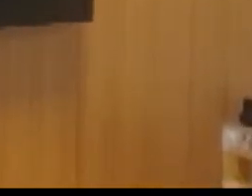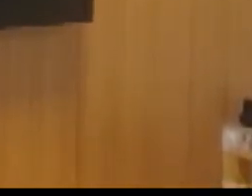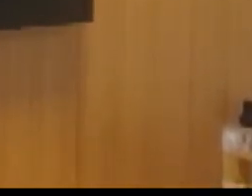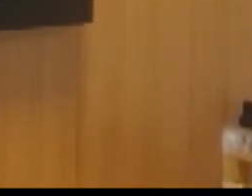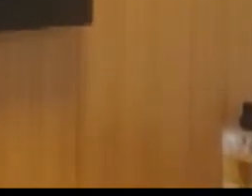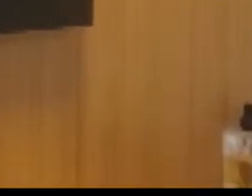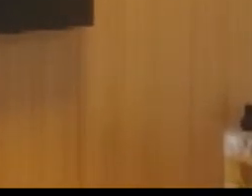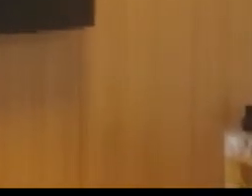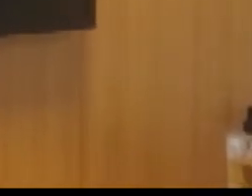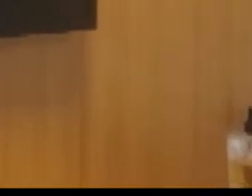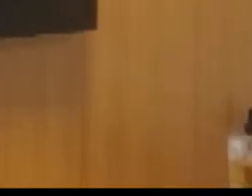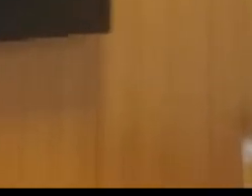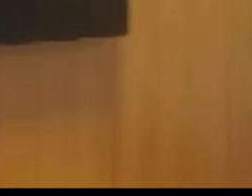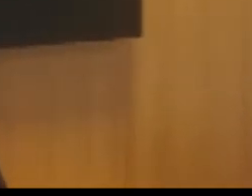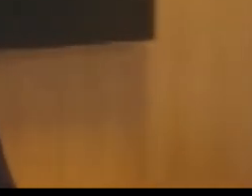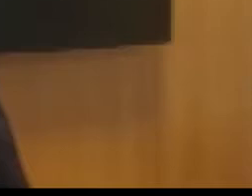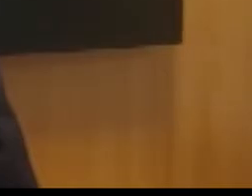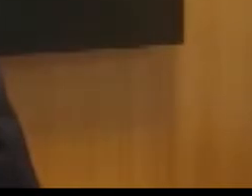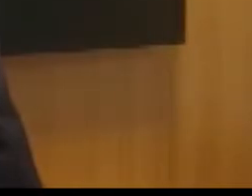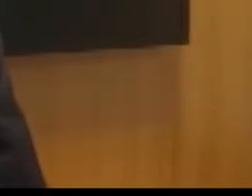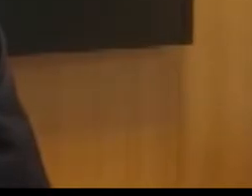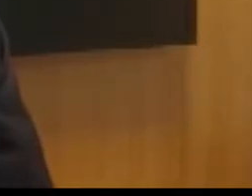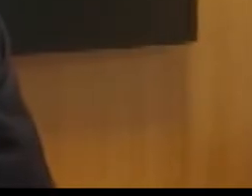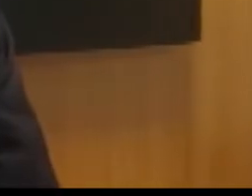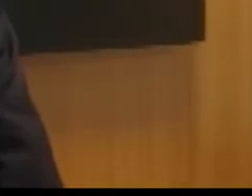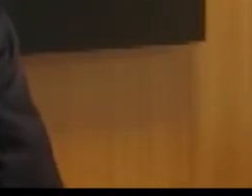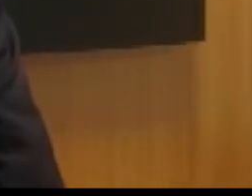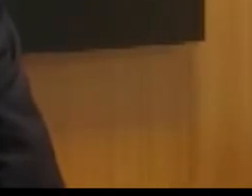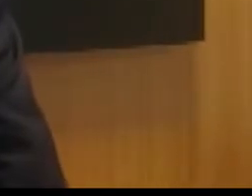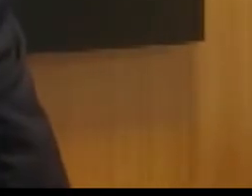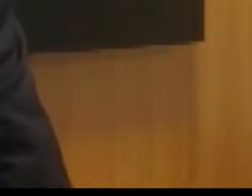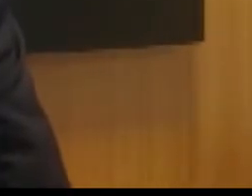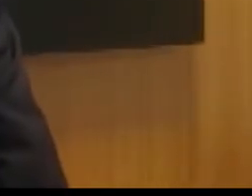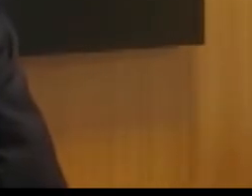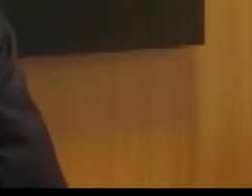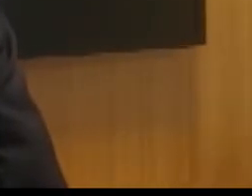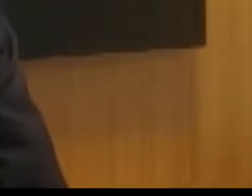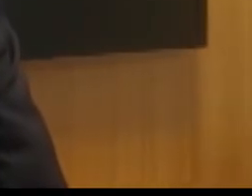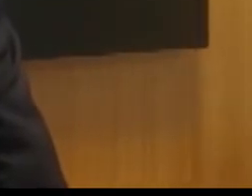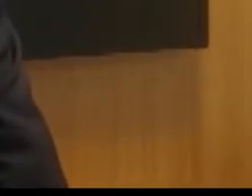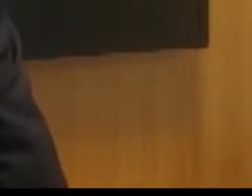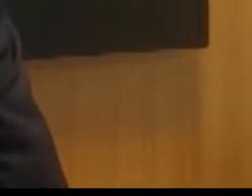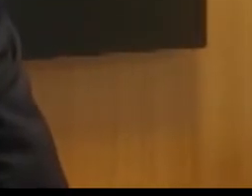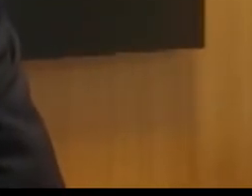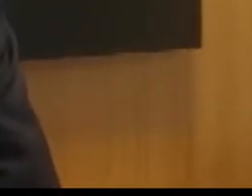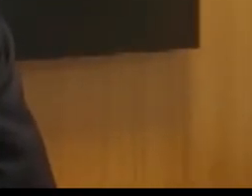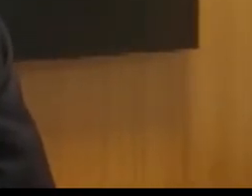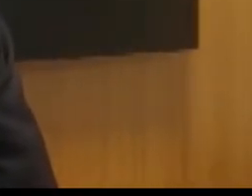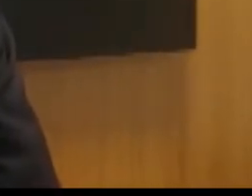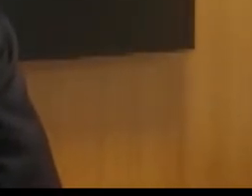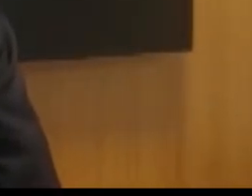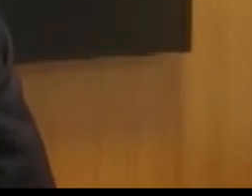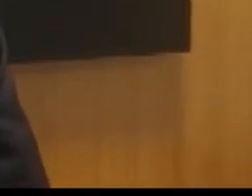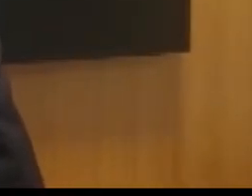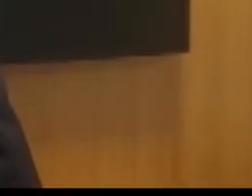deverá preencher os requisitos exigidos pela Lei 11.101 de 2005. Mas o importante é que